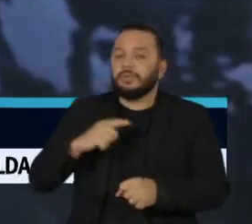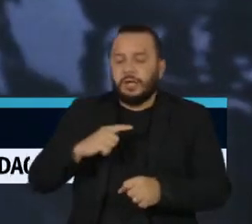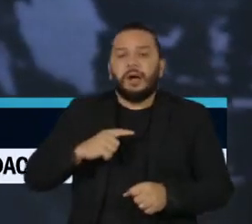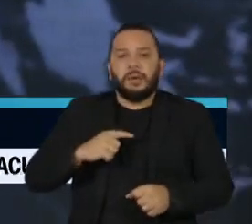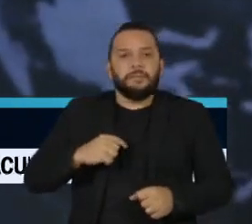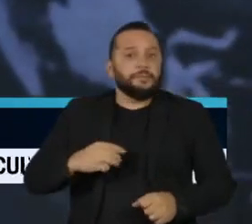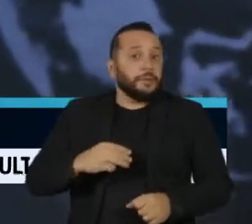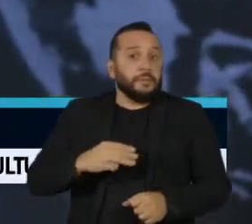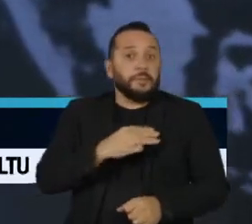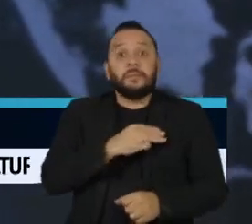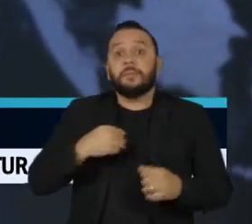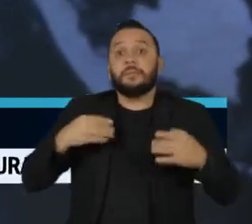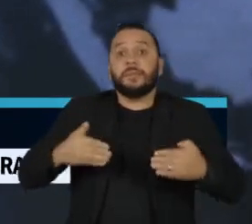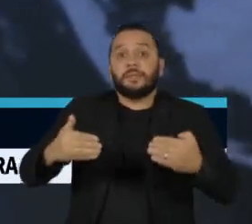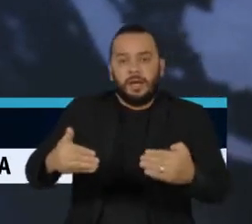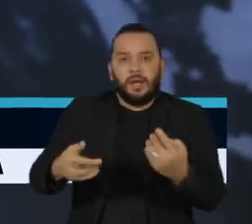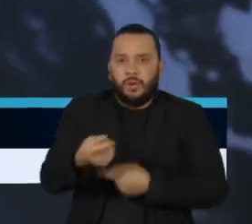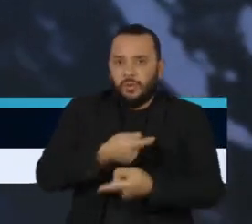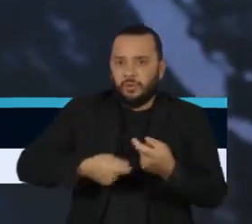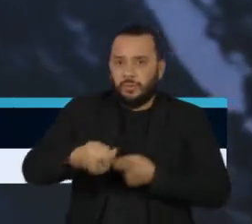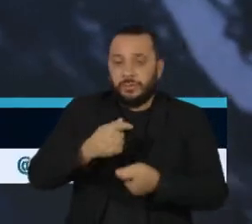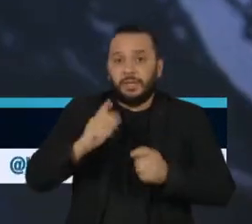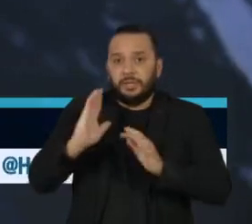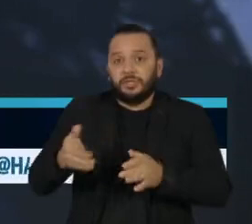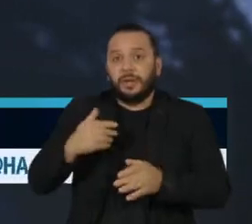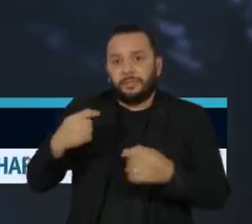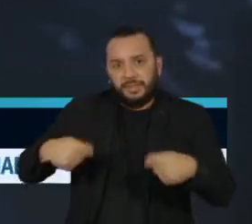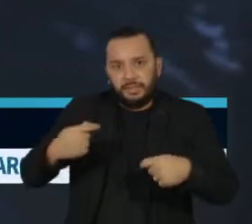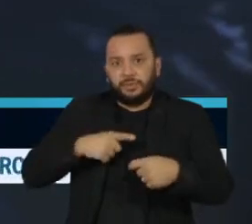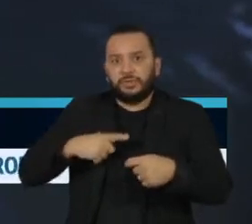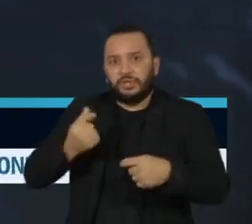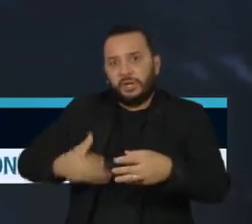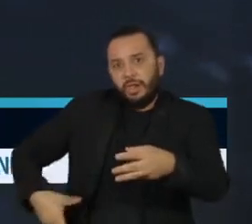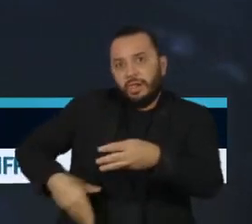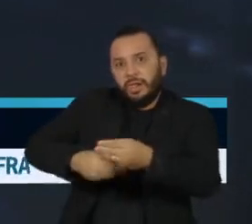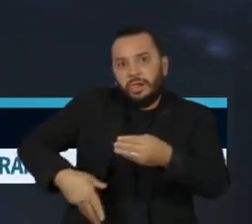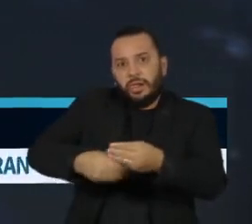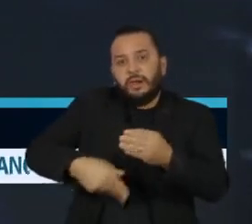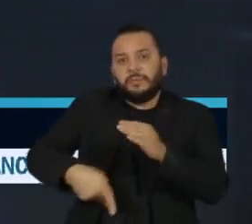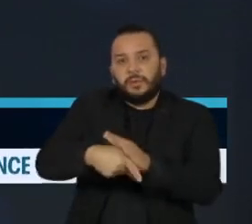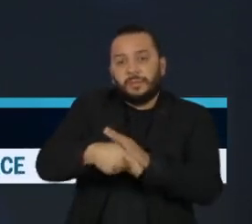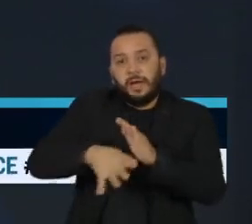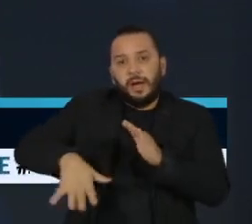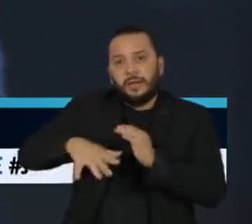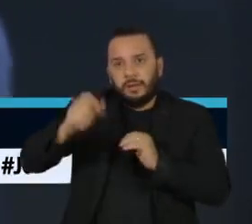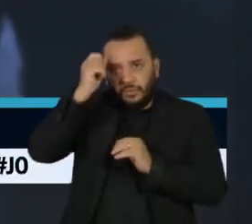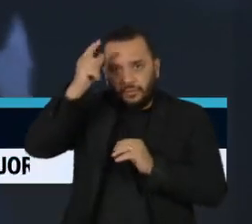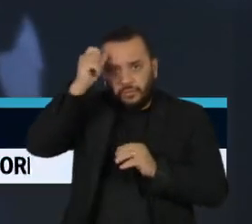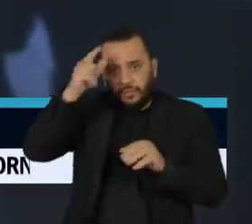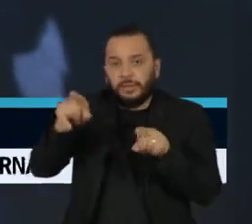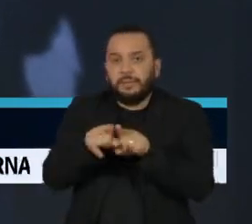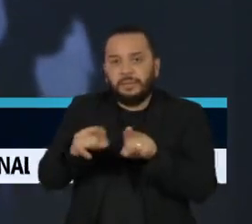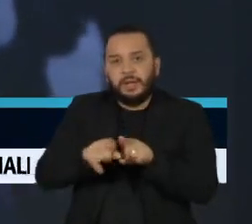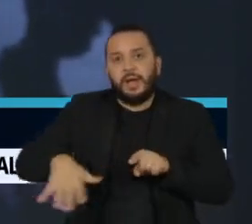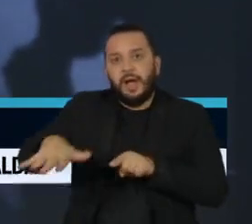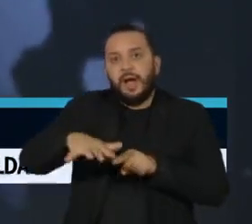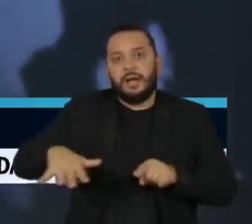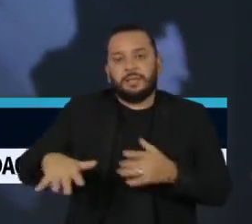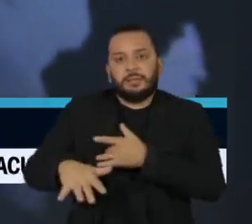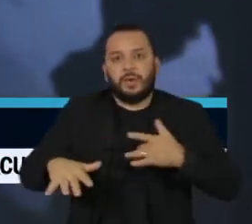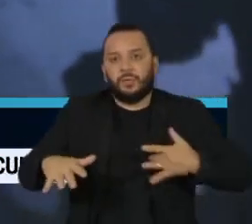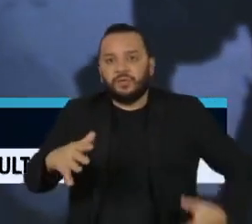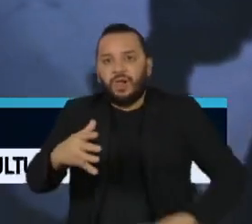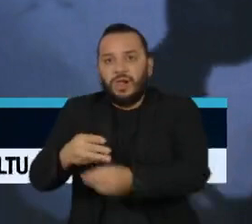Lei Paulo Gustavo, que destina recursos para a cultura, e com o piso salarial dos agentes comunitários de saúde. Isso significa que os ministérios